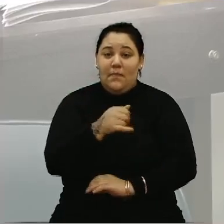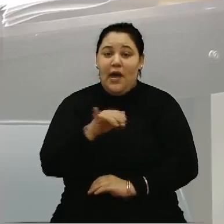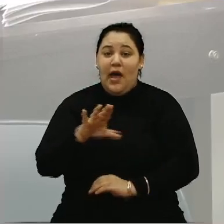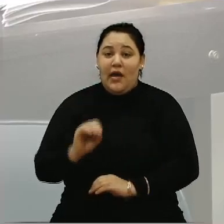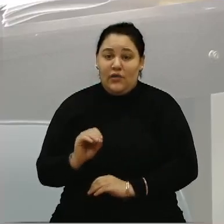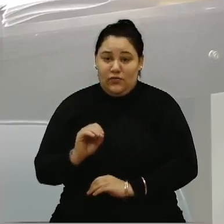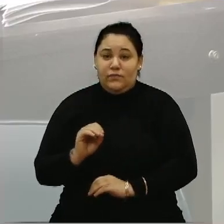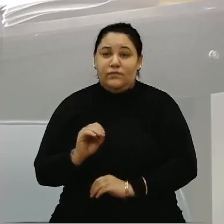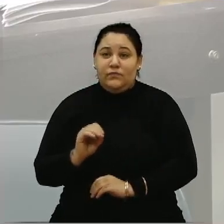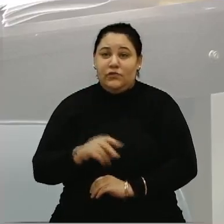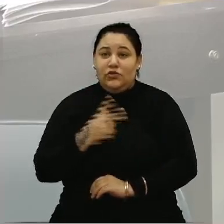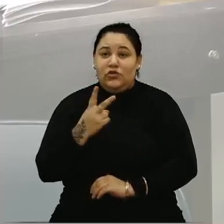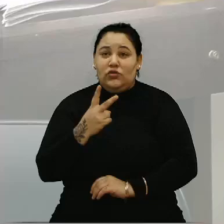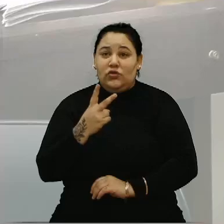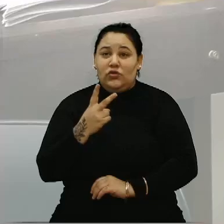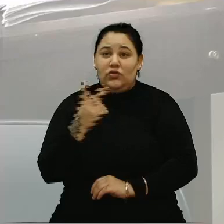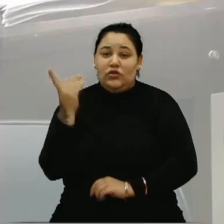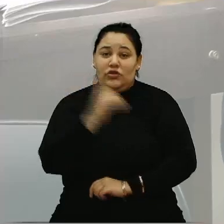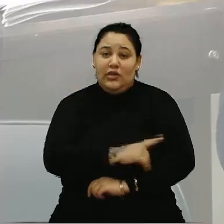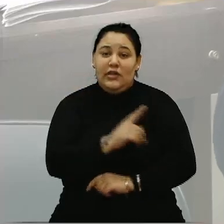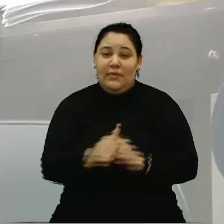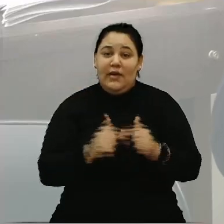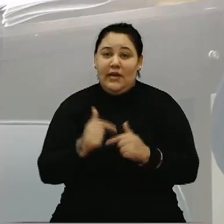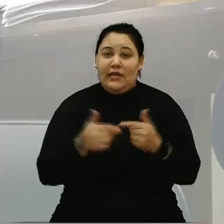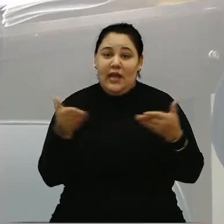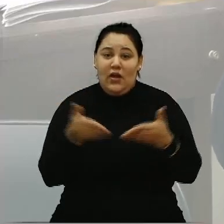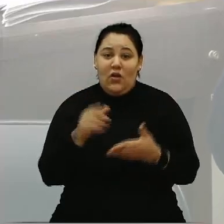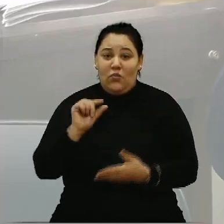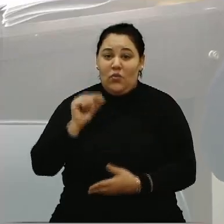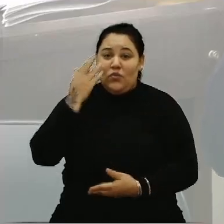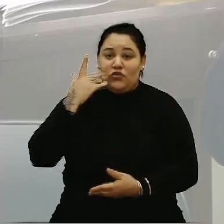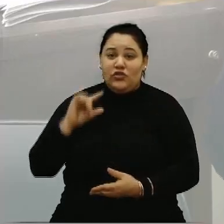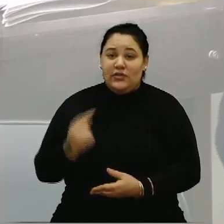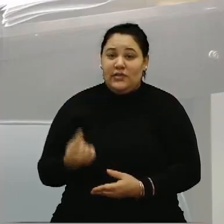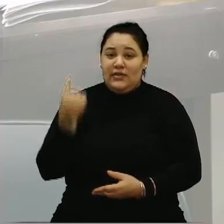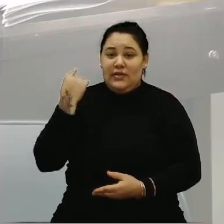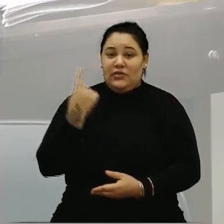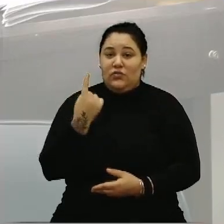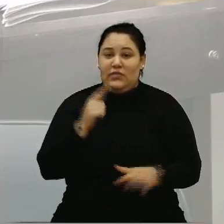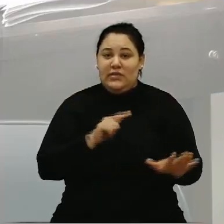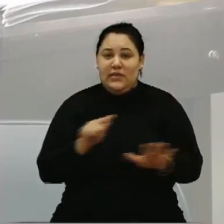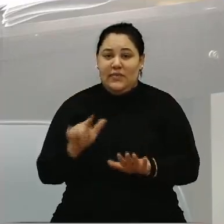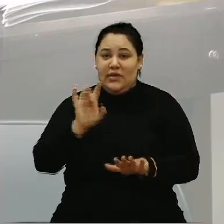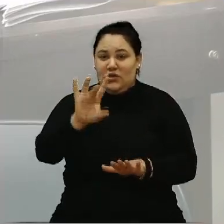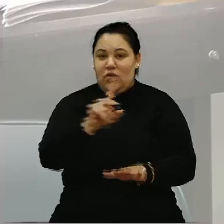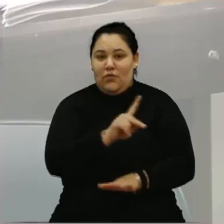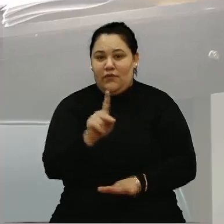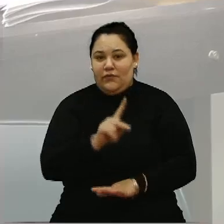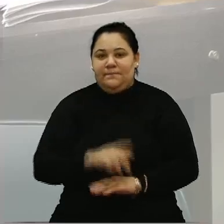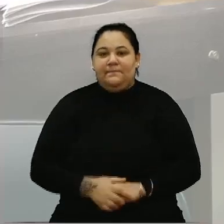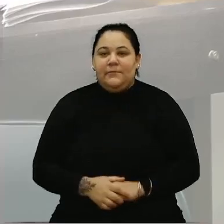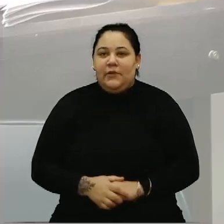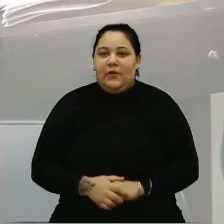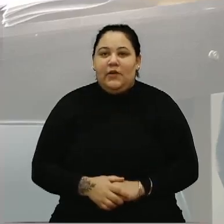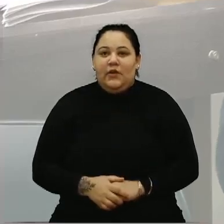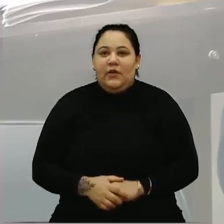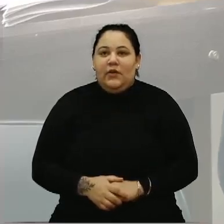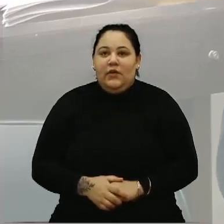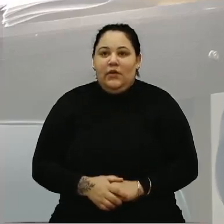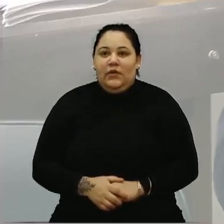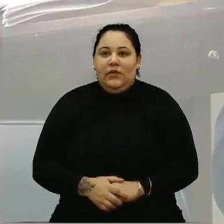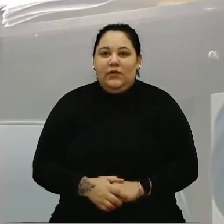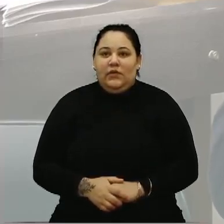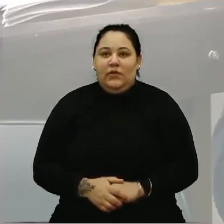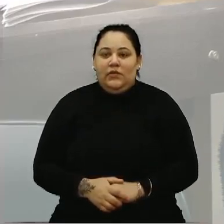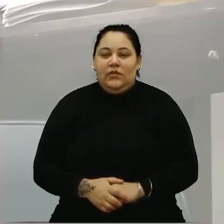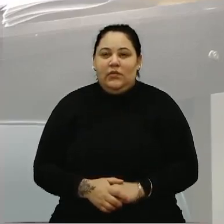dias trabalhados. Declaração de voto. E agora, há poucos dias atrás, 1 semana e pouquinho, professor. Então, eu vou me ater ali, mas não é para te